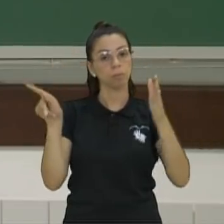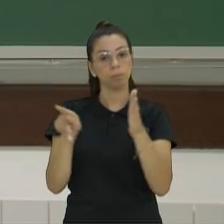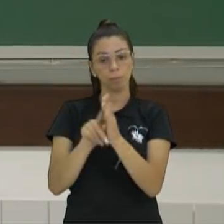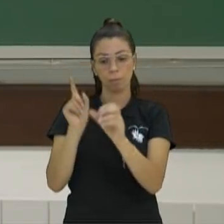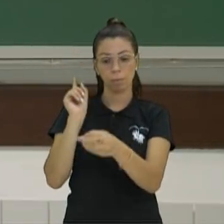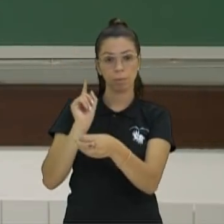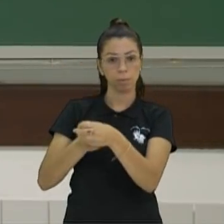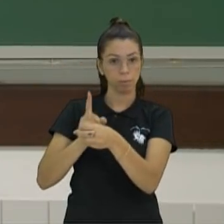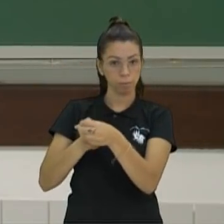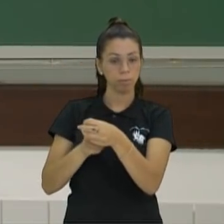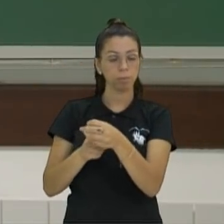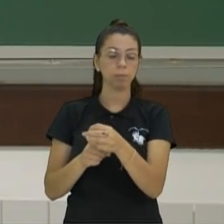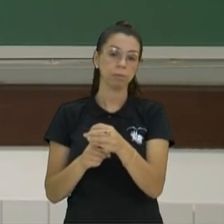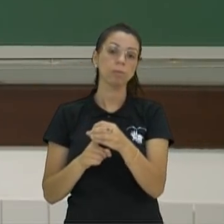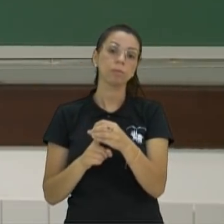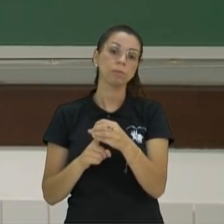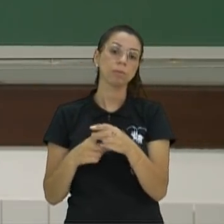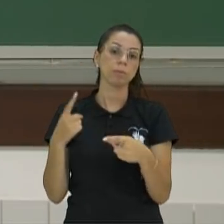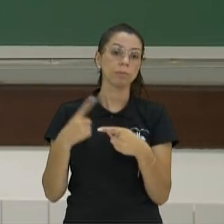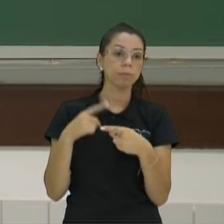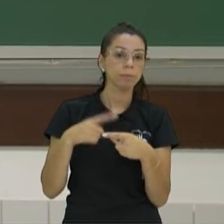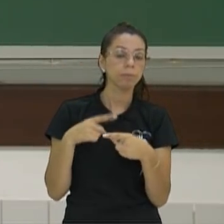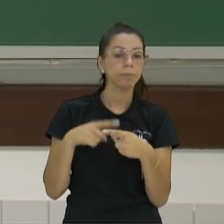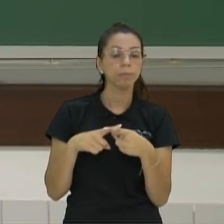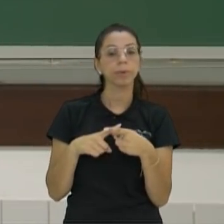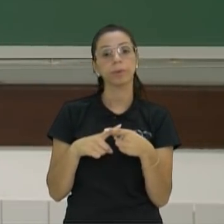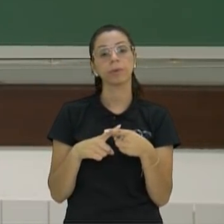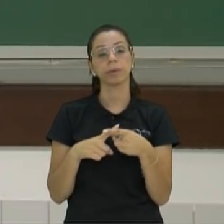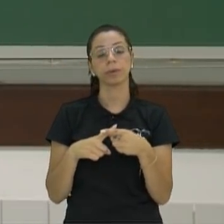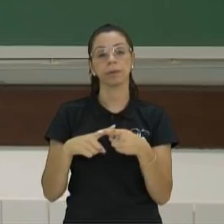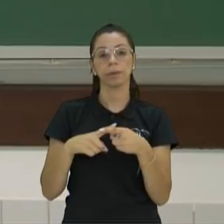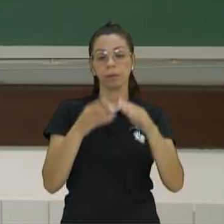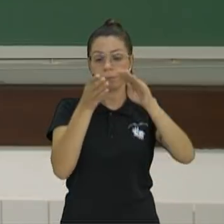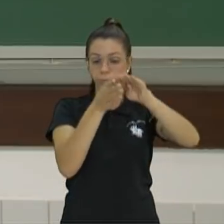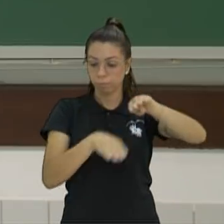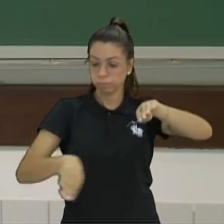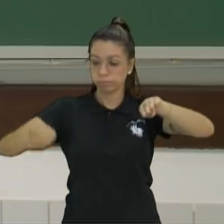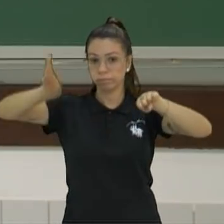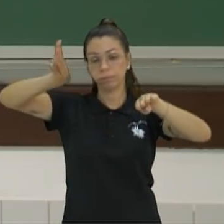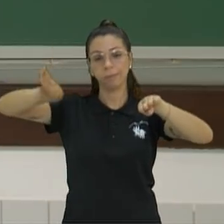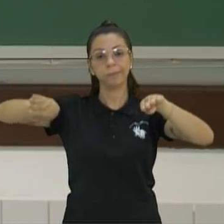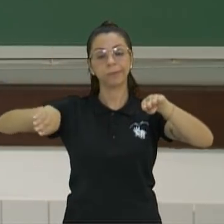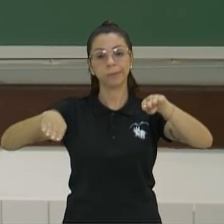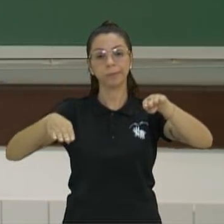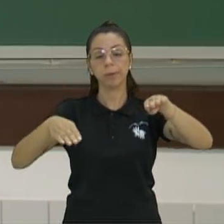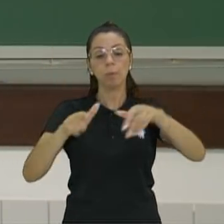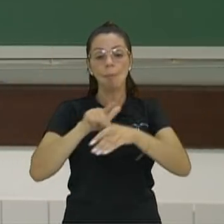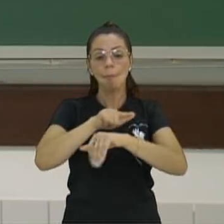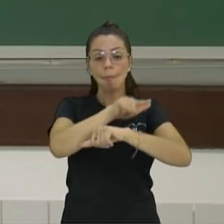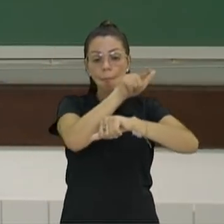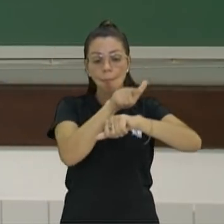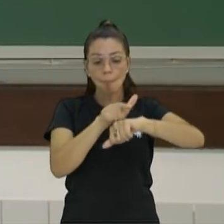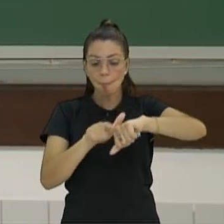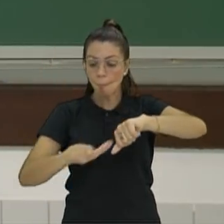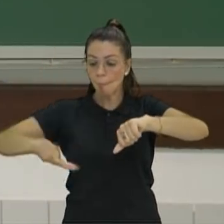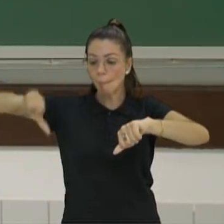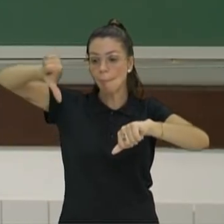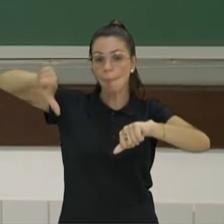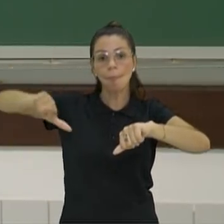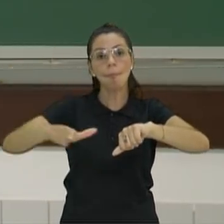né? Até por conta da pista que ele exige, né? A pista tem que ser lisa para que a prancha